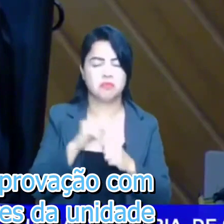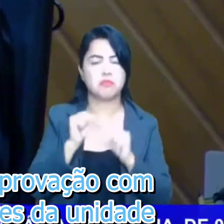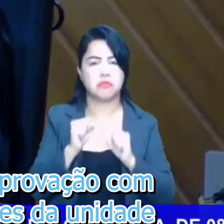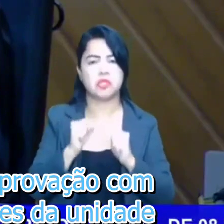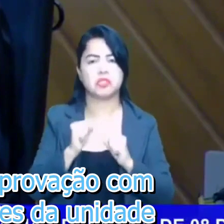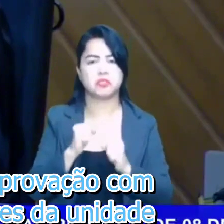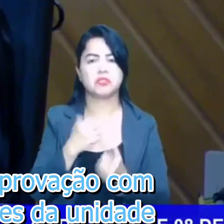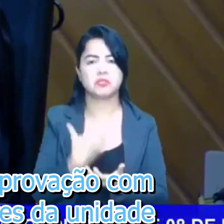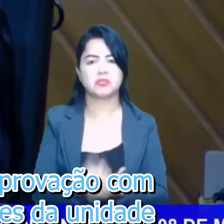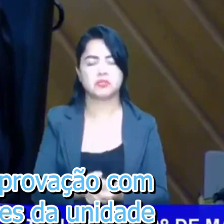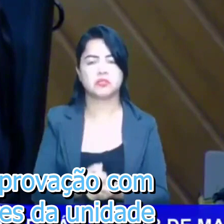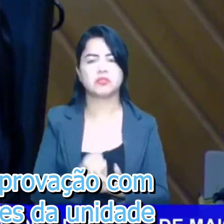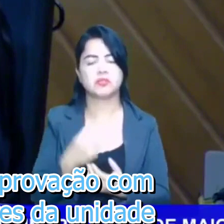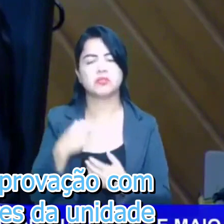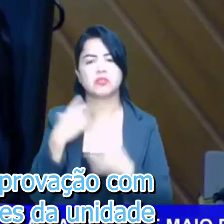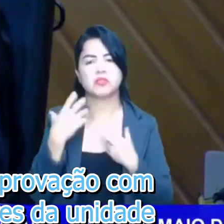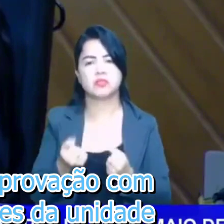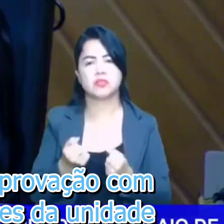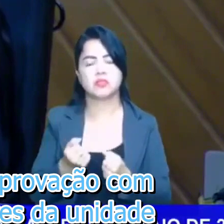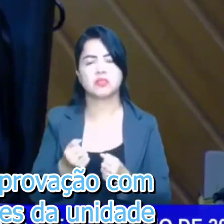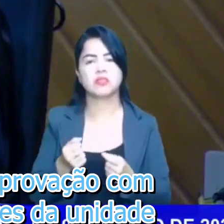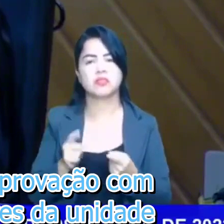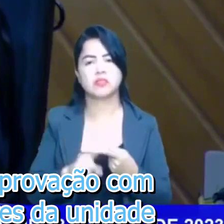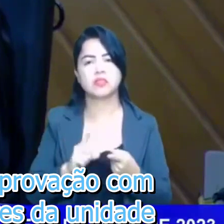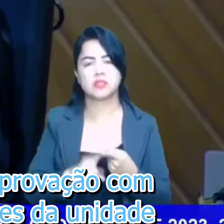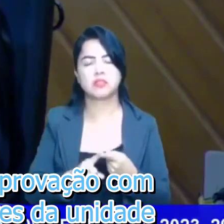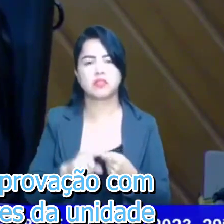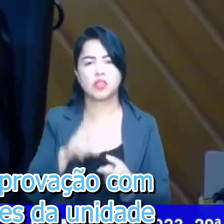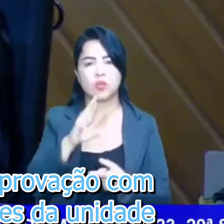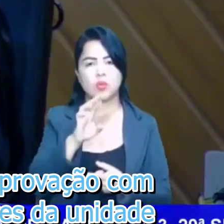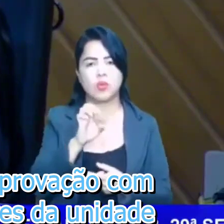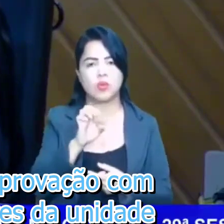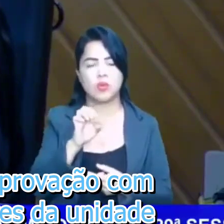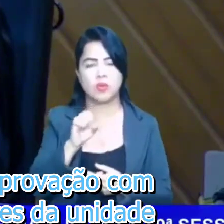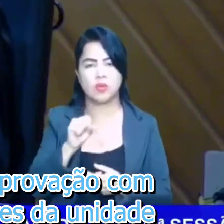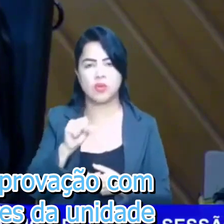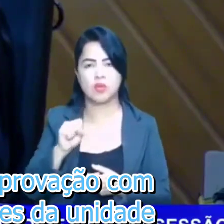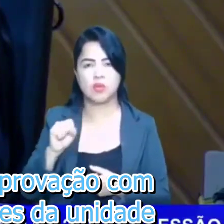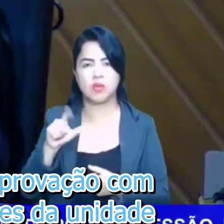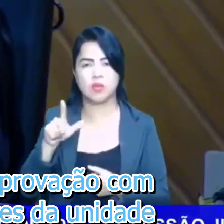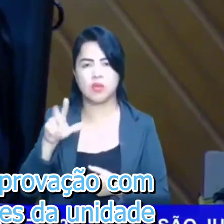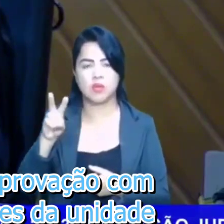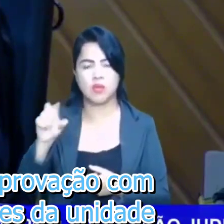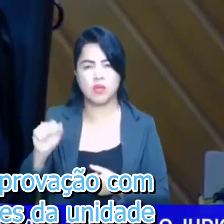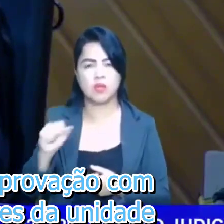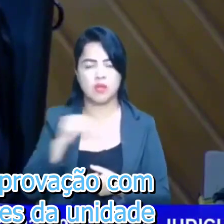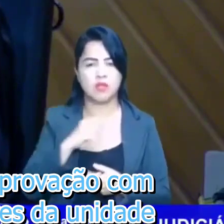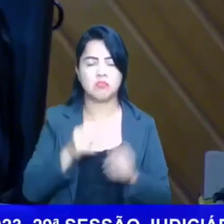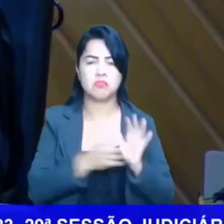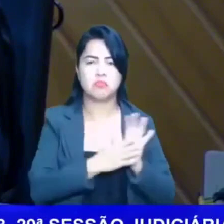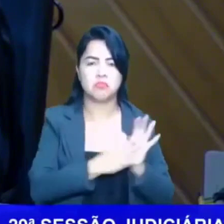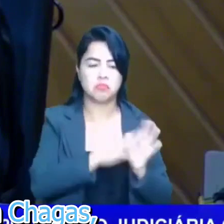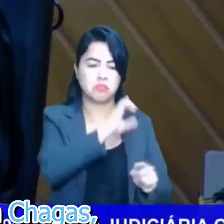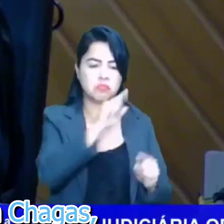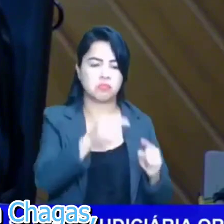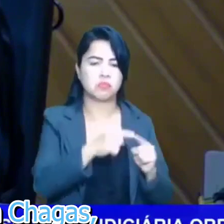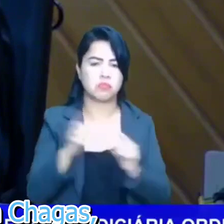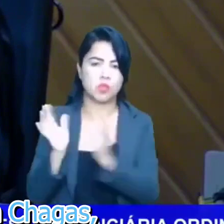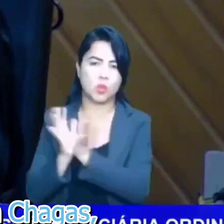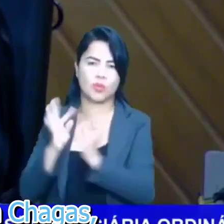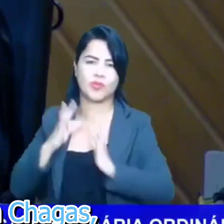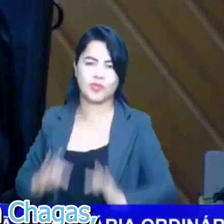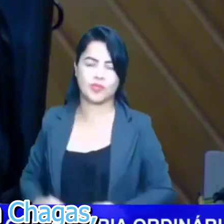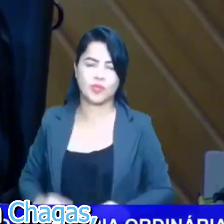contas, respectivamente, a aprovação e a aprovação com ressalva. Ante o exposto, em consonância com os pareceres da unidade técnica, eu voto